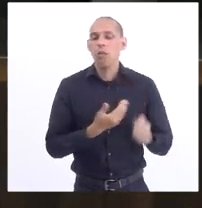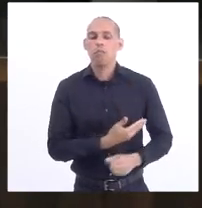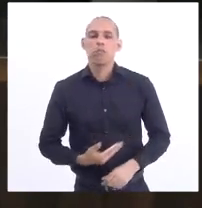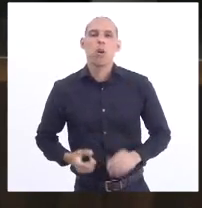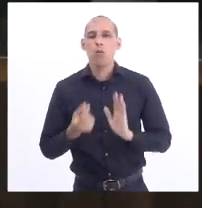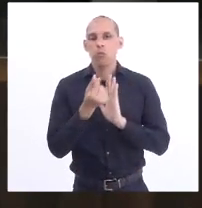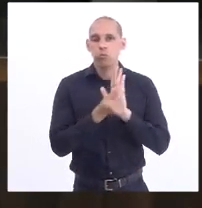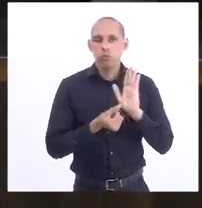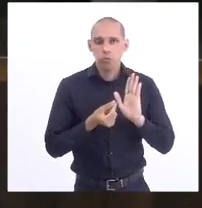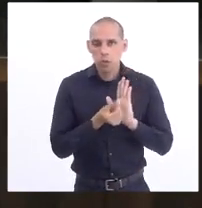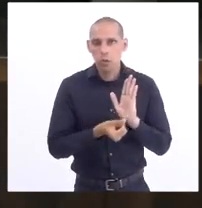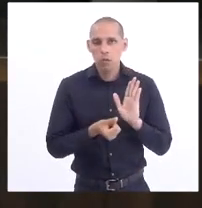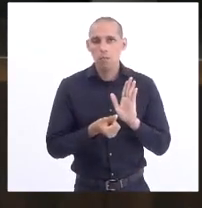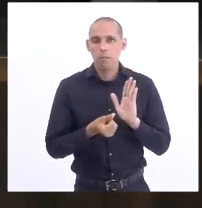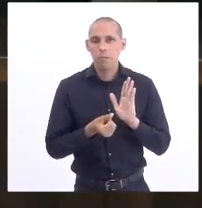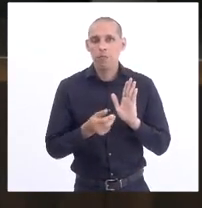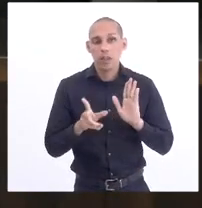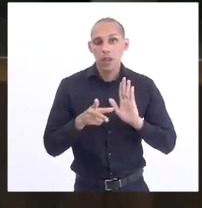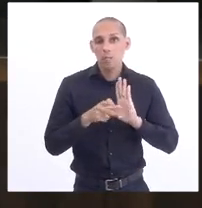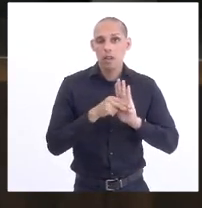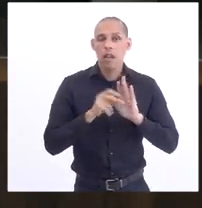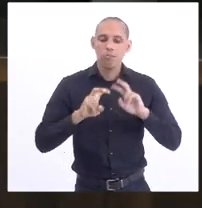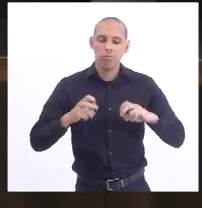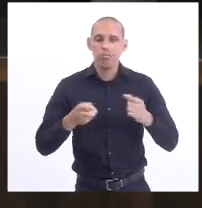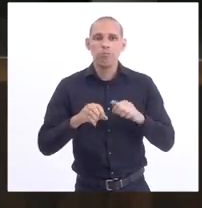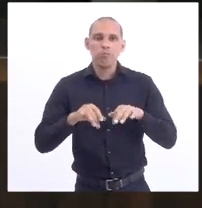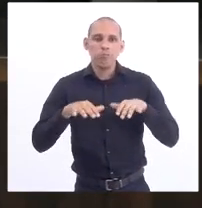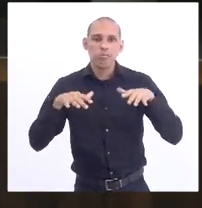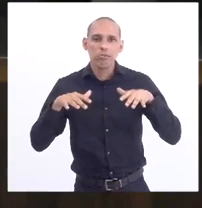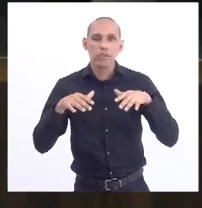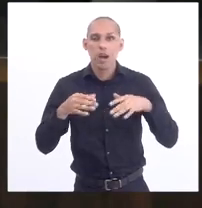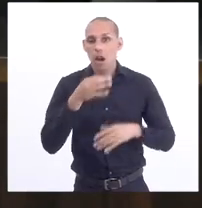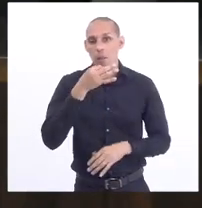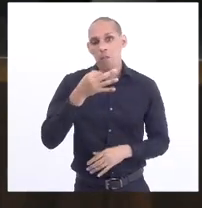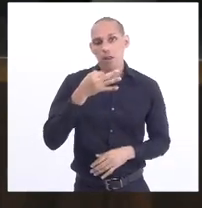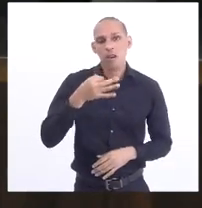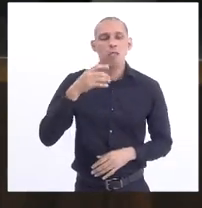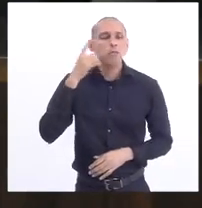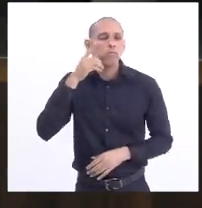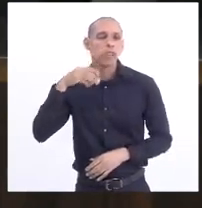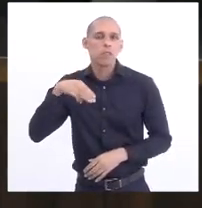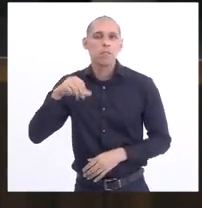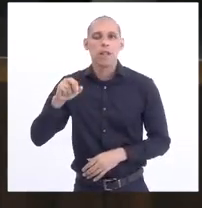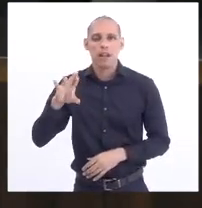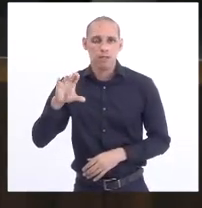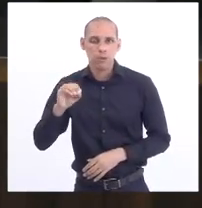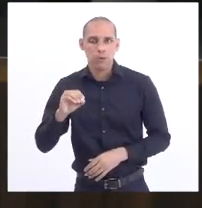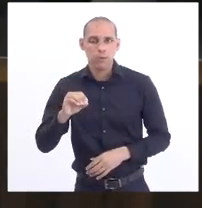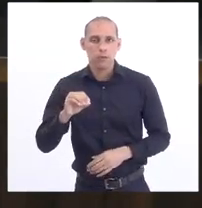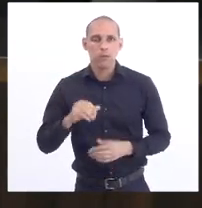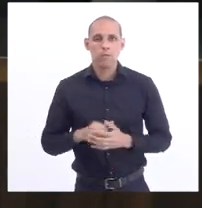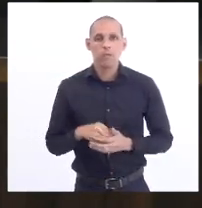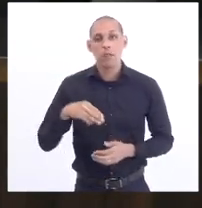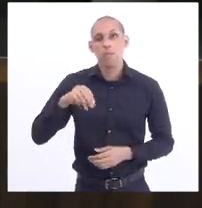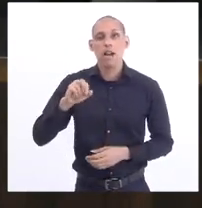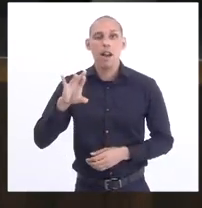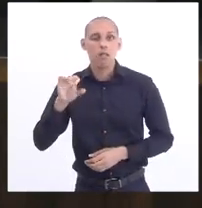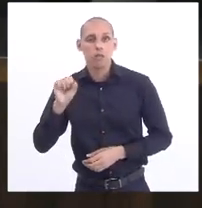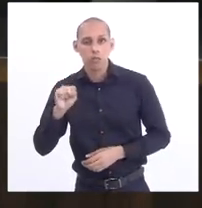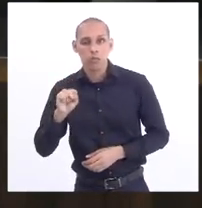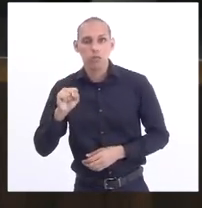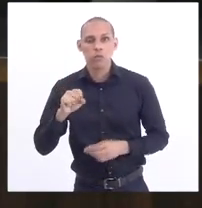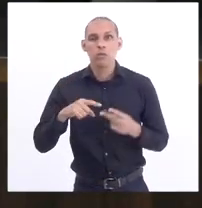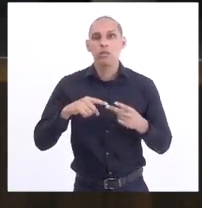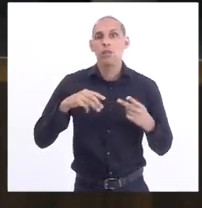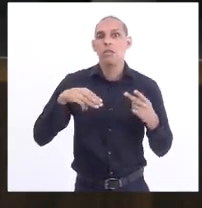Orçamento, as emendas de plenário. Para emitir parecer pela Comissão de Constituição e Justiça, deputado Márcio Pacheco, deputado Marcos Pacheco, deputado Marcos